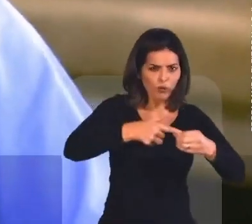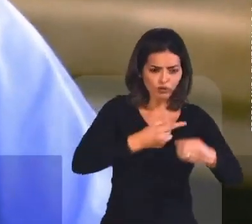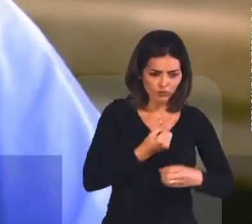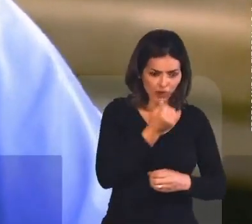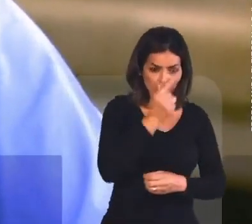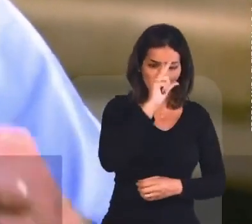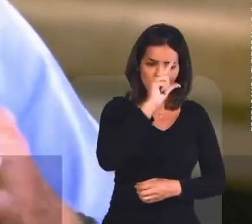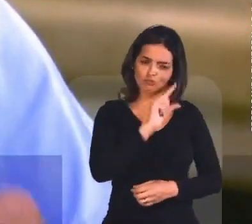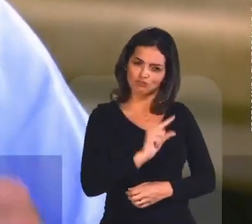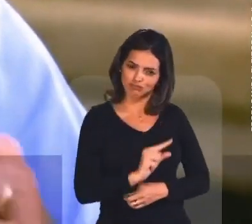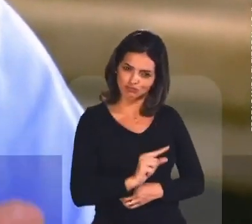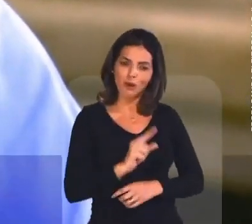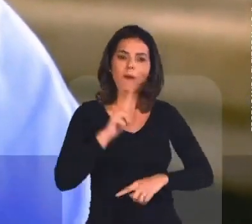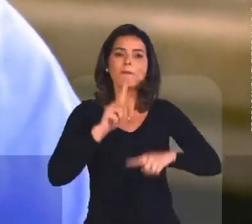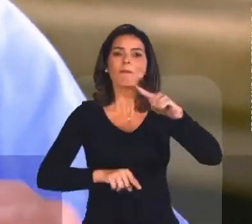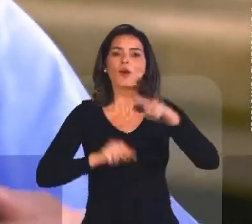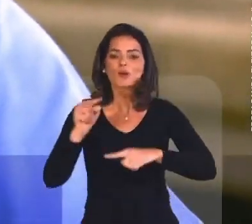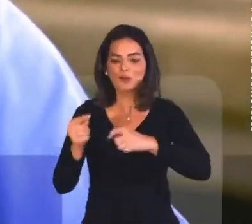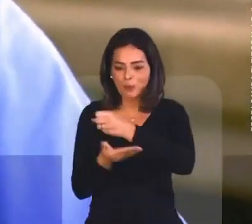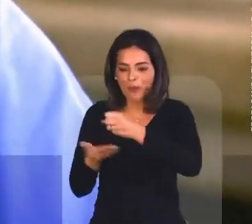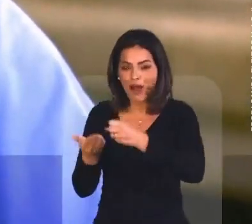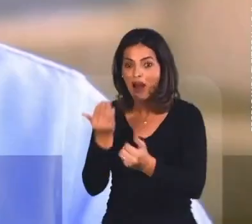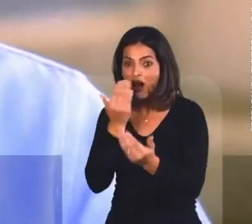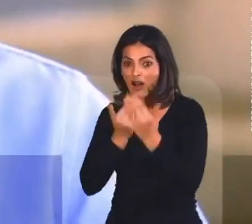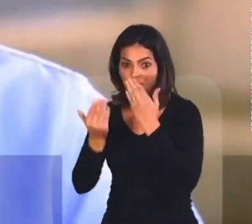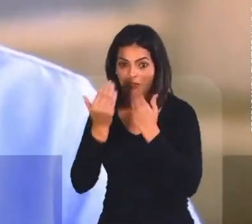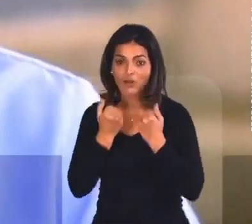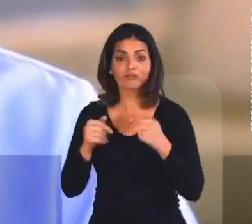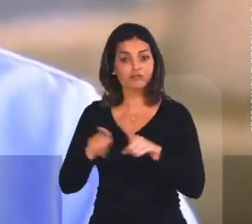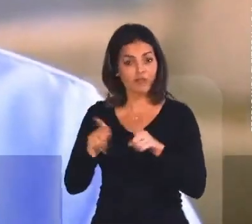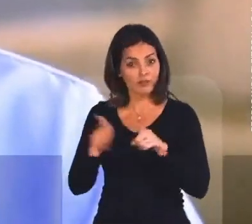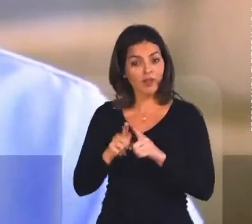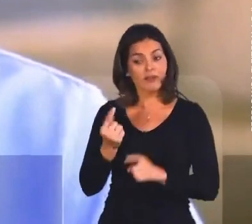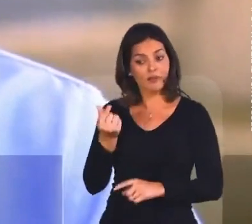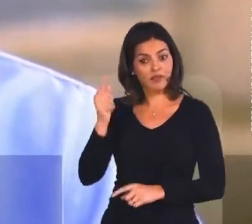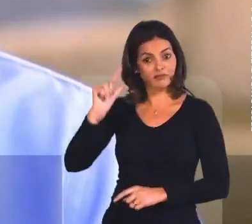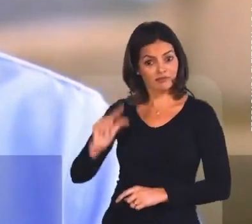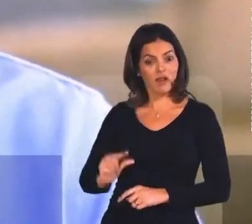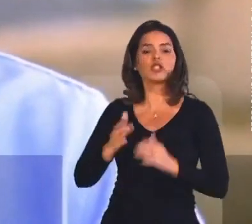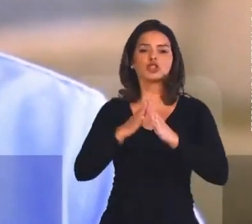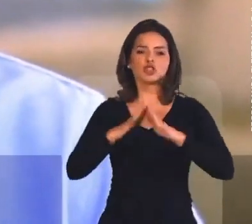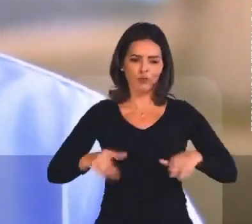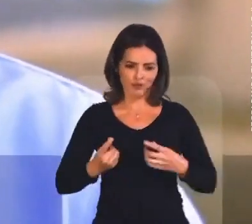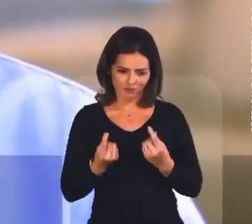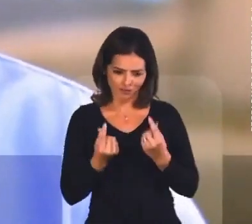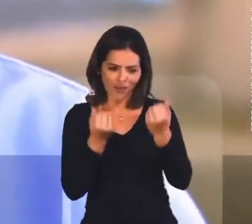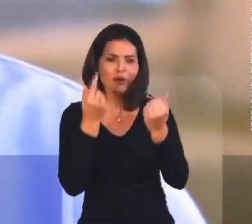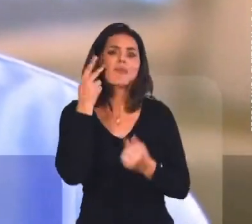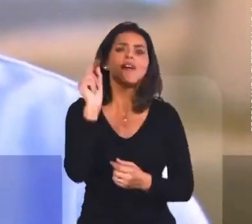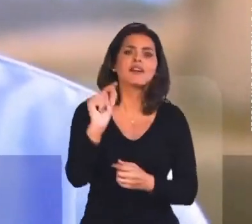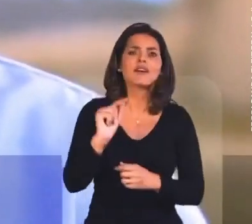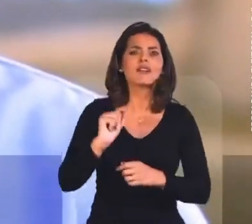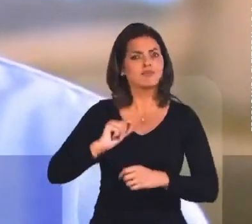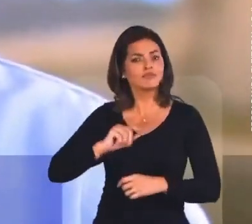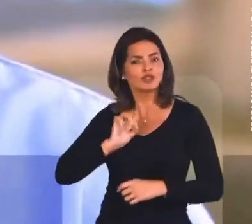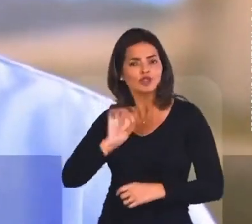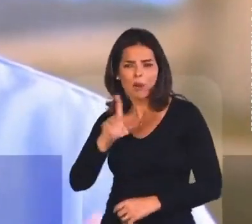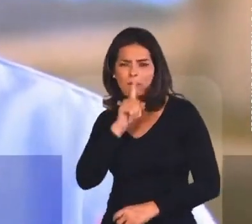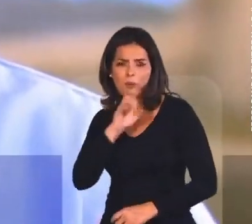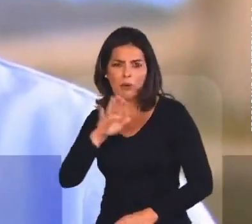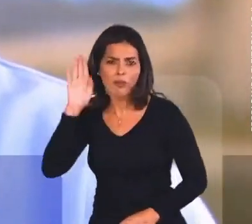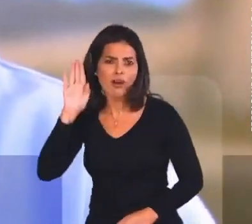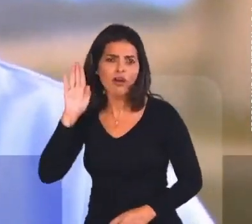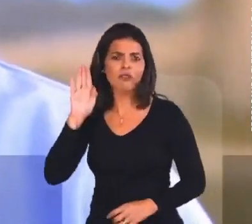preço. Os produtos de cesta básica também. Assim sendo, nos sobra dinheiro para, mais do que prometer,